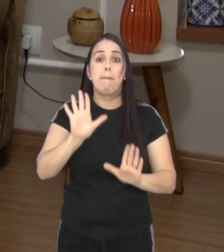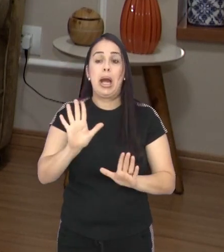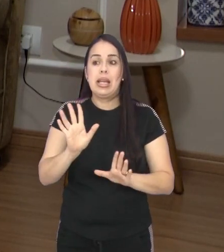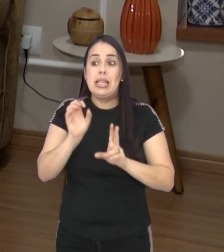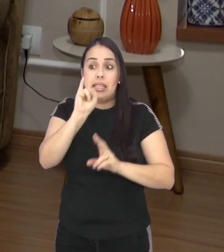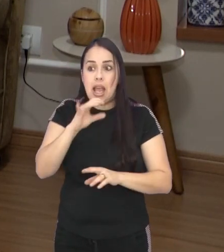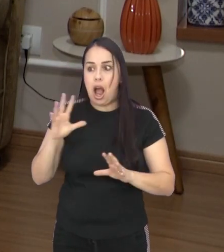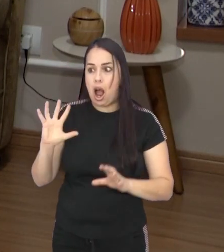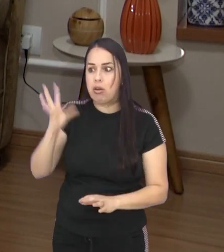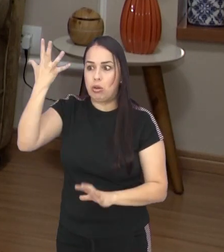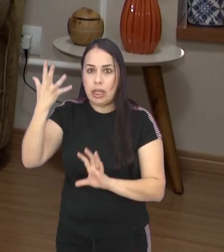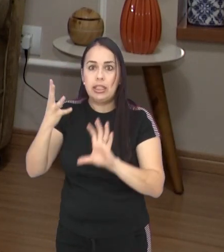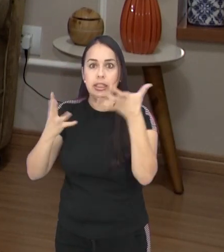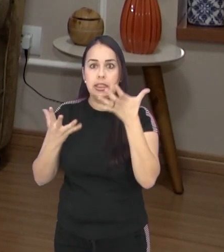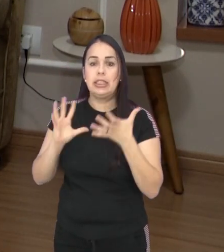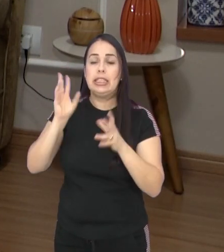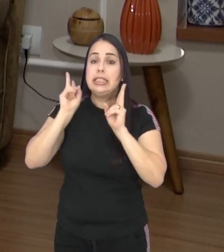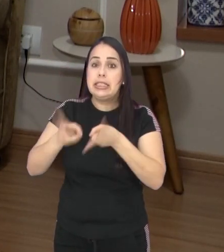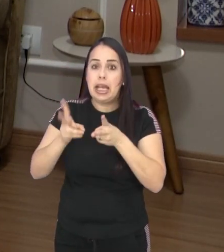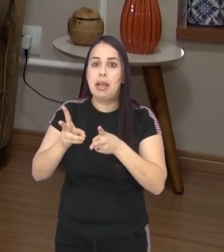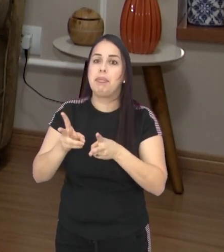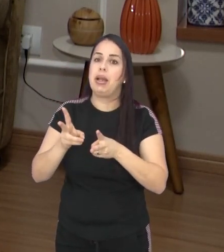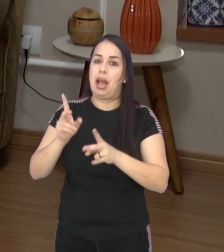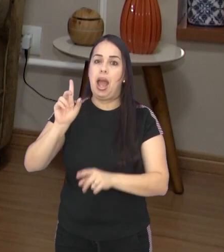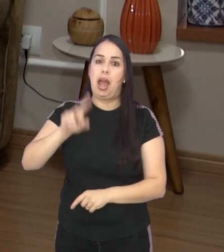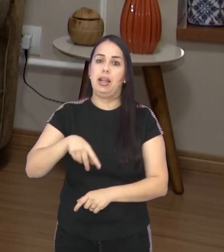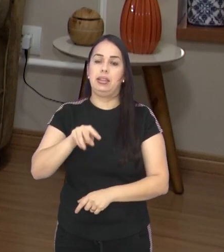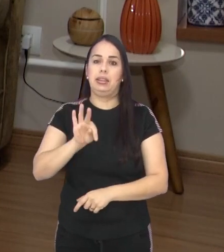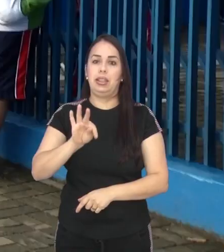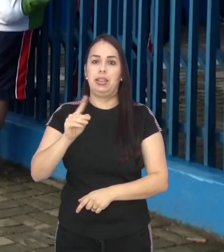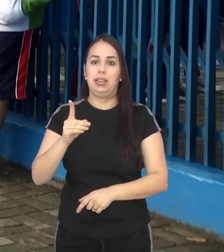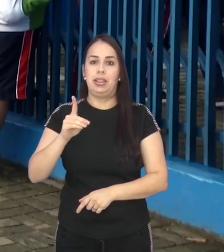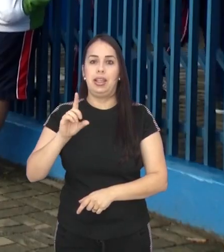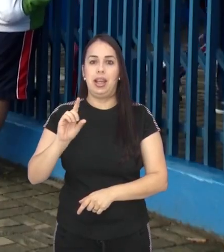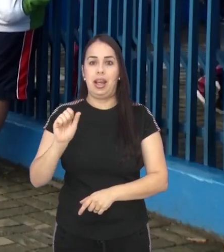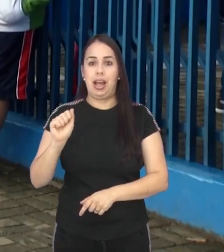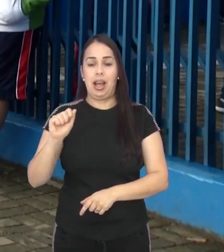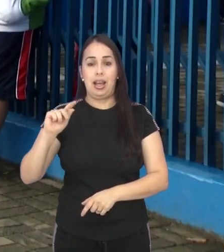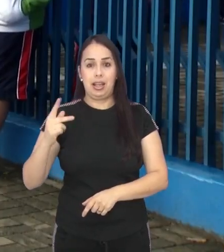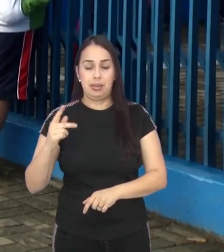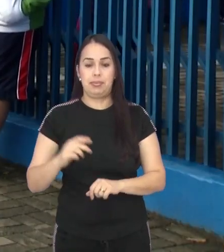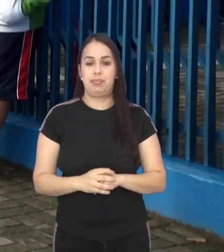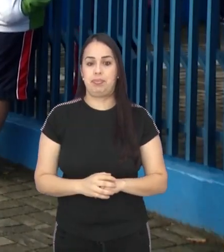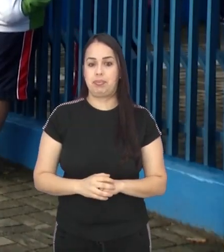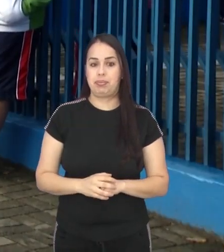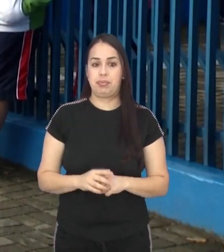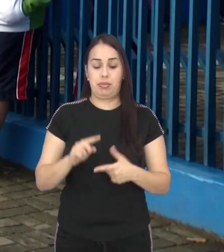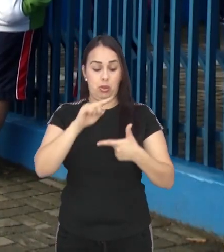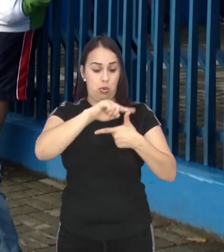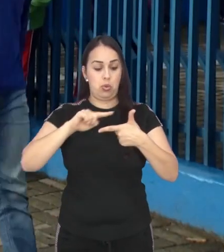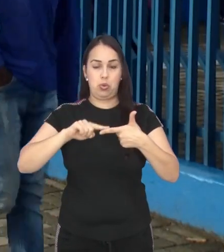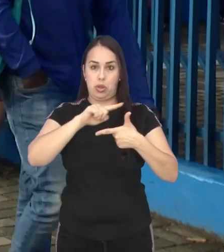não me lembrasse, mas isso se torna frequente, eu não consigo prestar atenção. Como a dislexia e o TDAH impactam